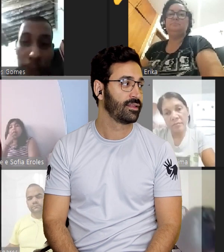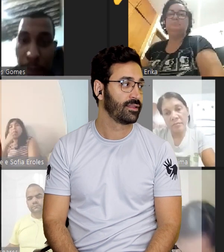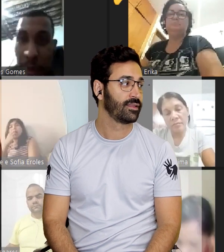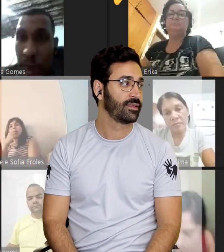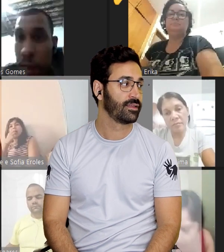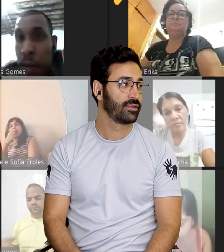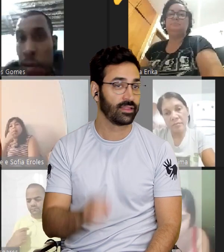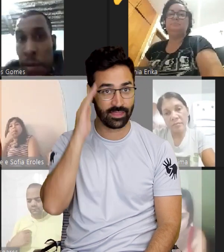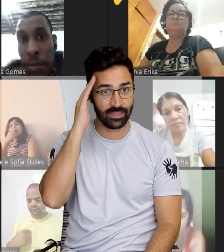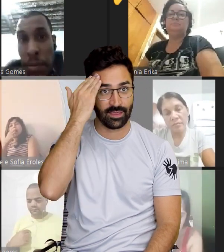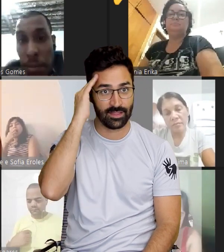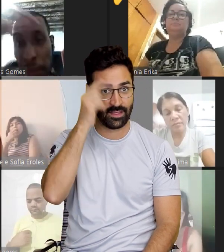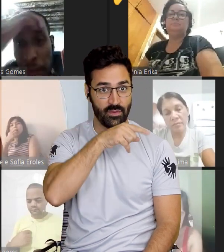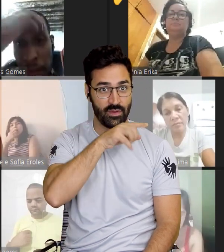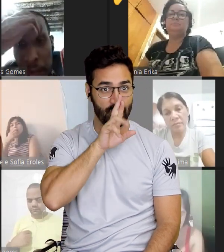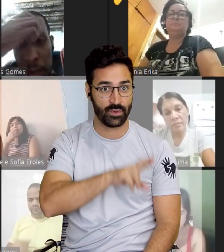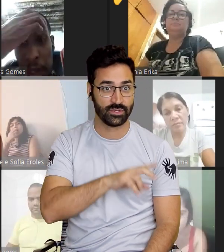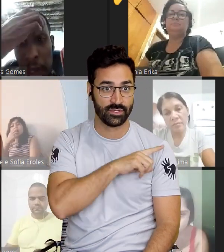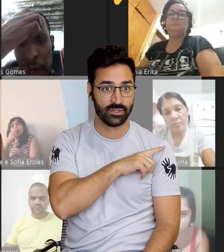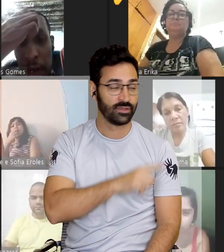Todo mundo entendeu?